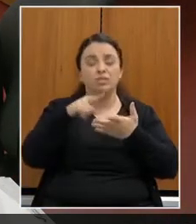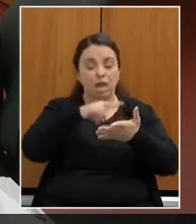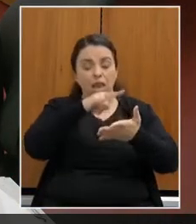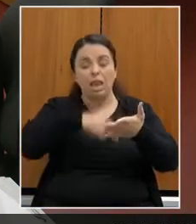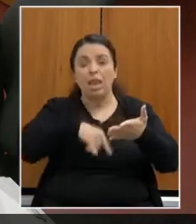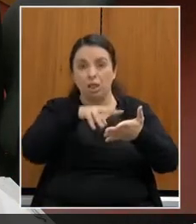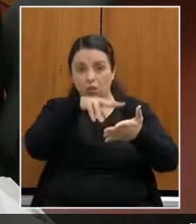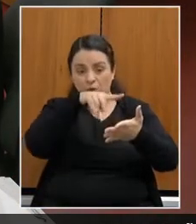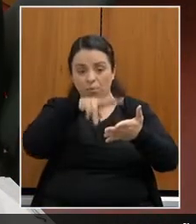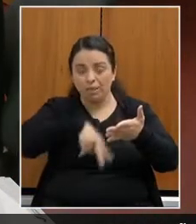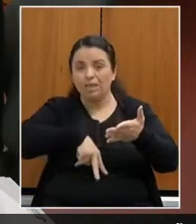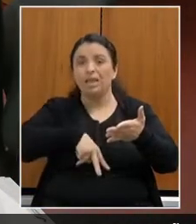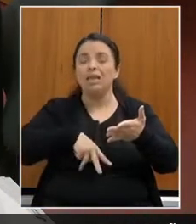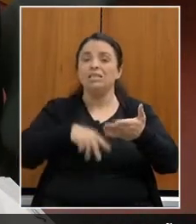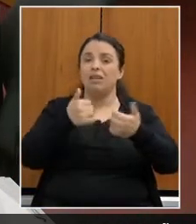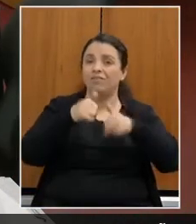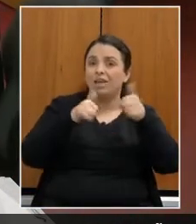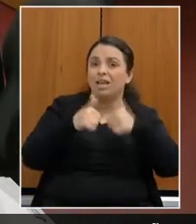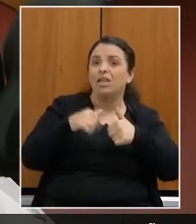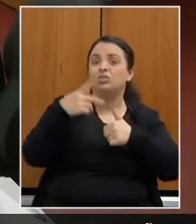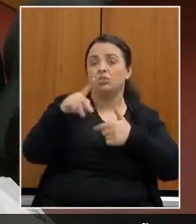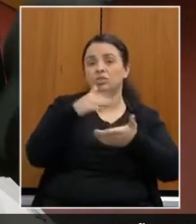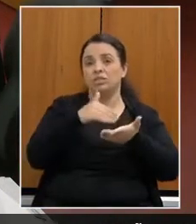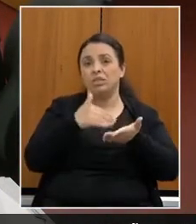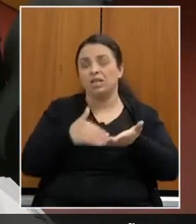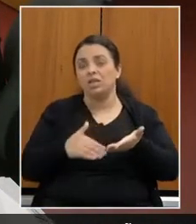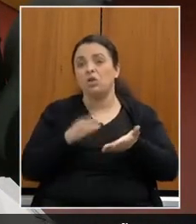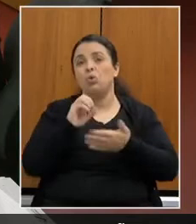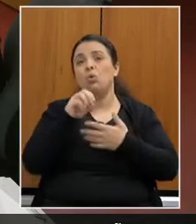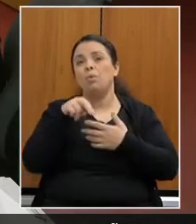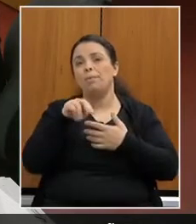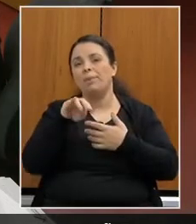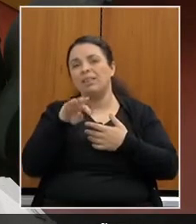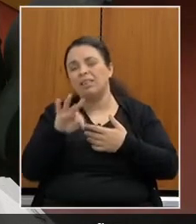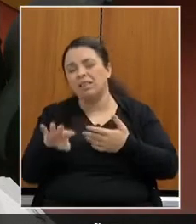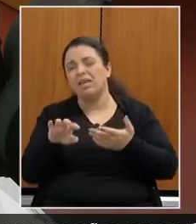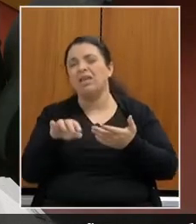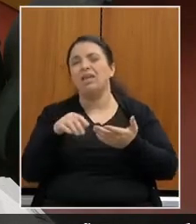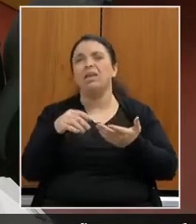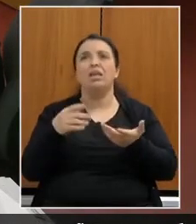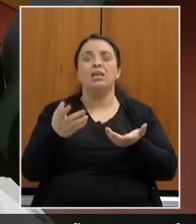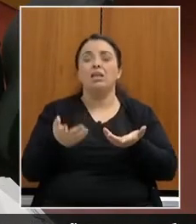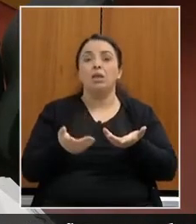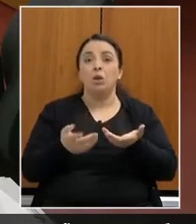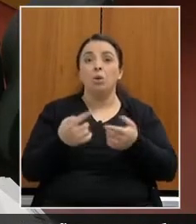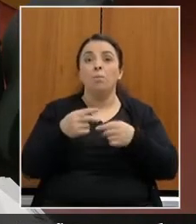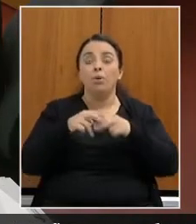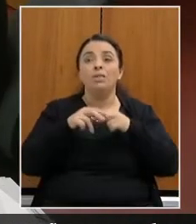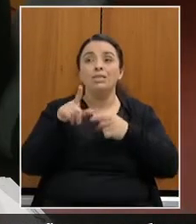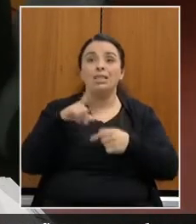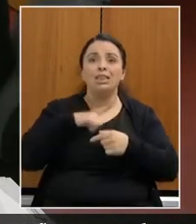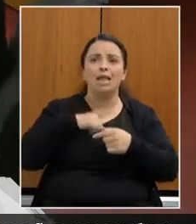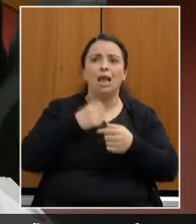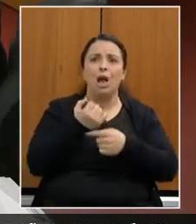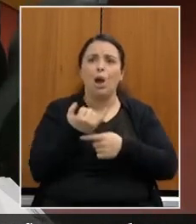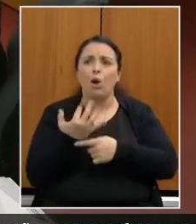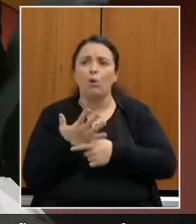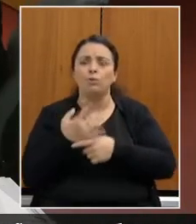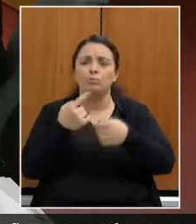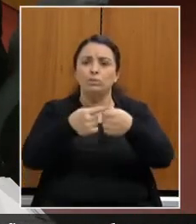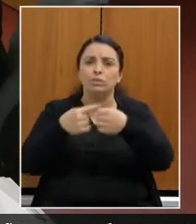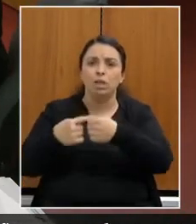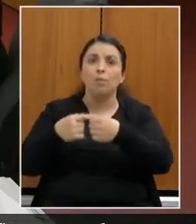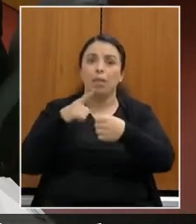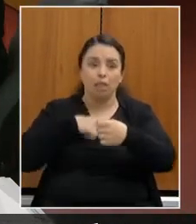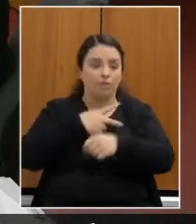lá no comitê também na CIB porque tem município que está imunizando e tem município que não está então